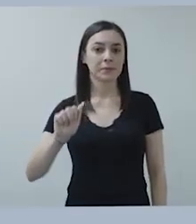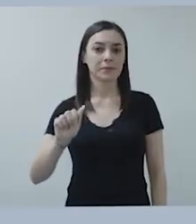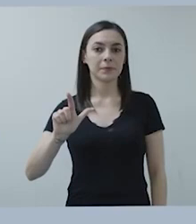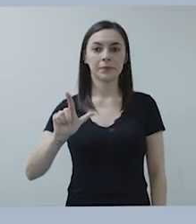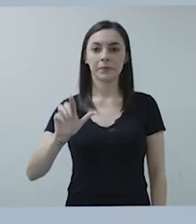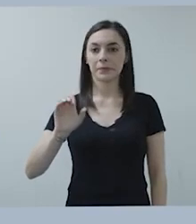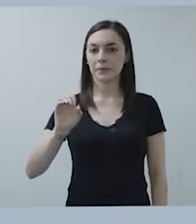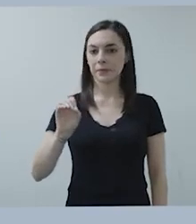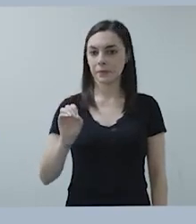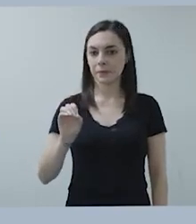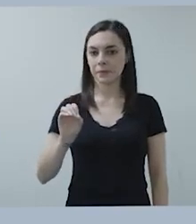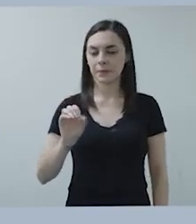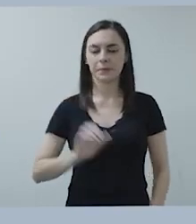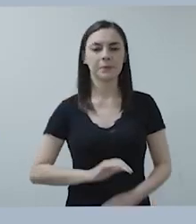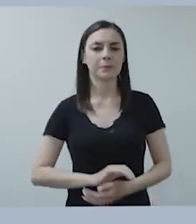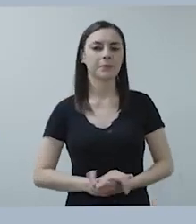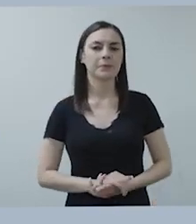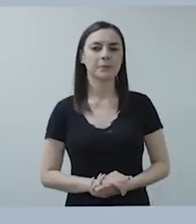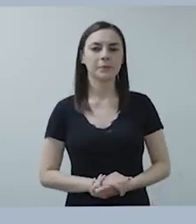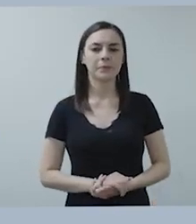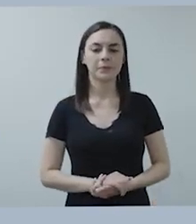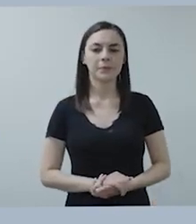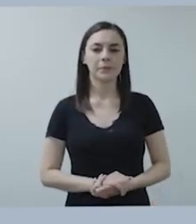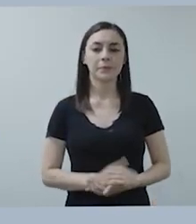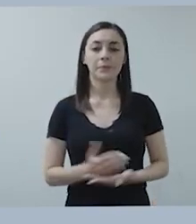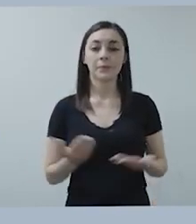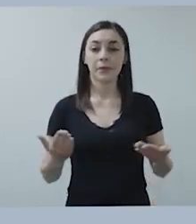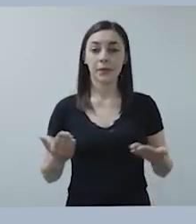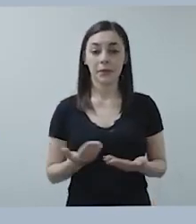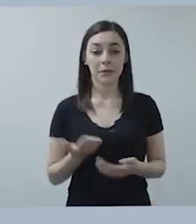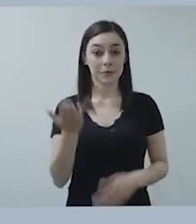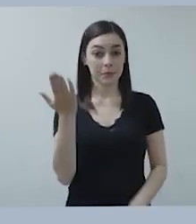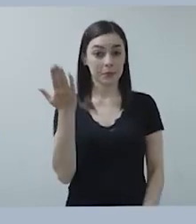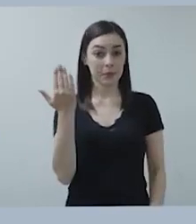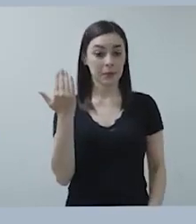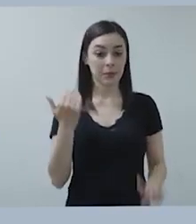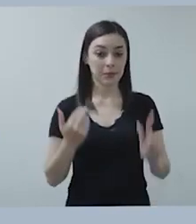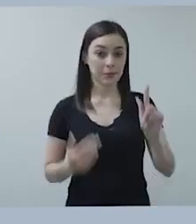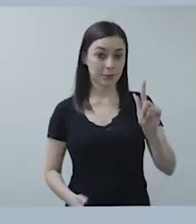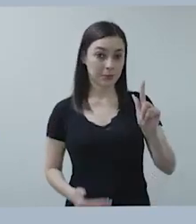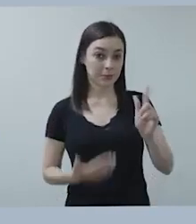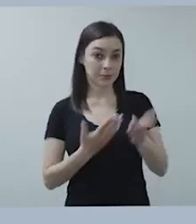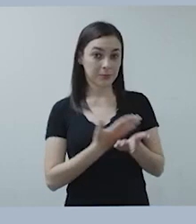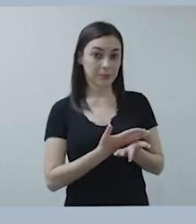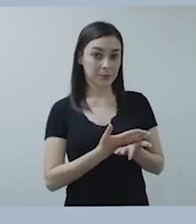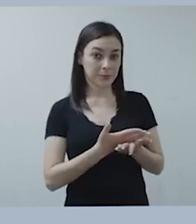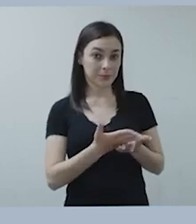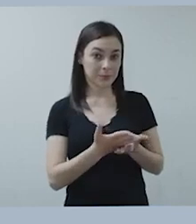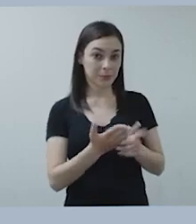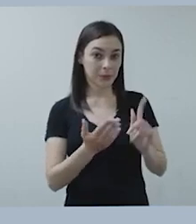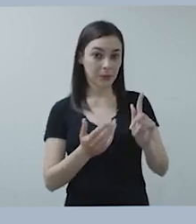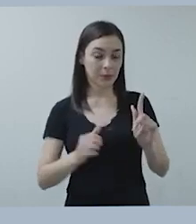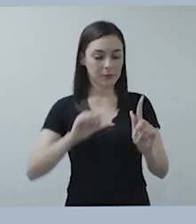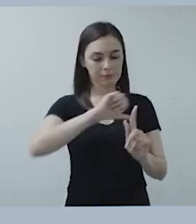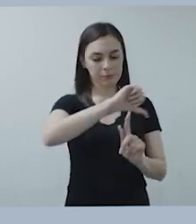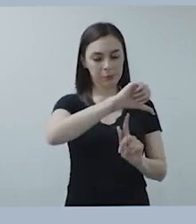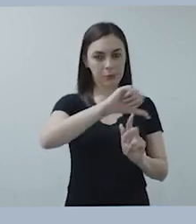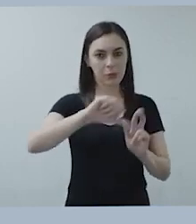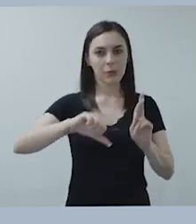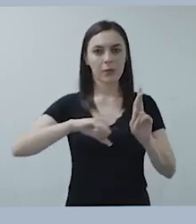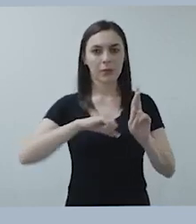Ralo. Ralo. Então, nós mudamos a letra inicial aqui. Era o G para